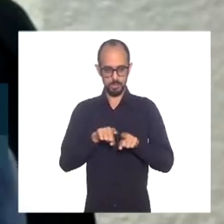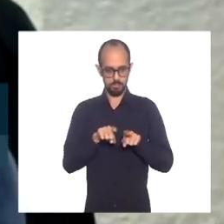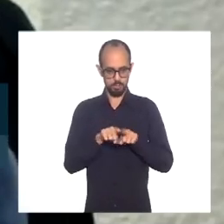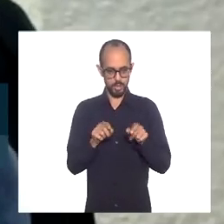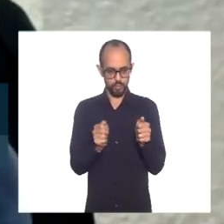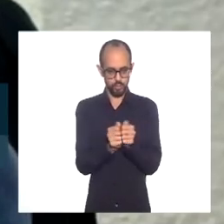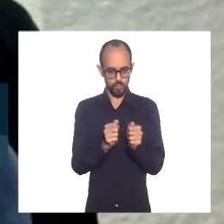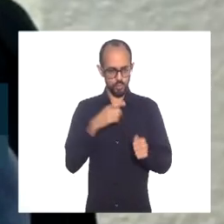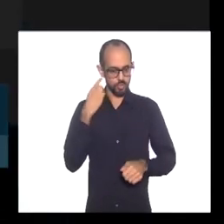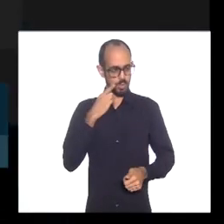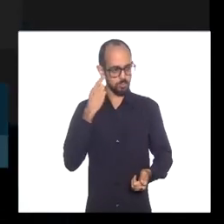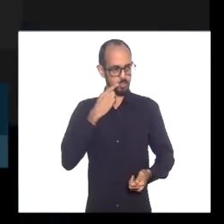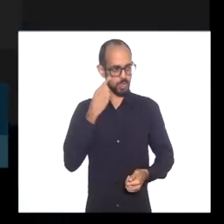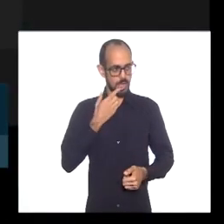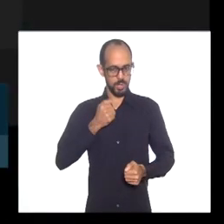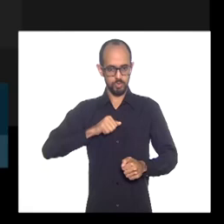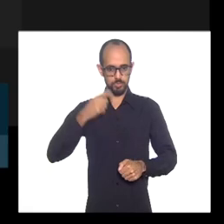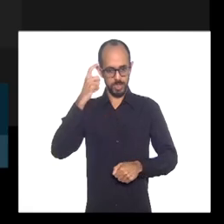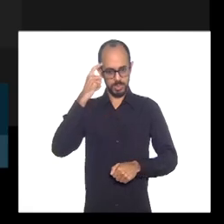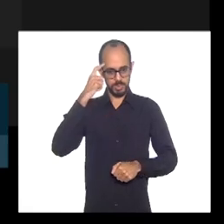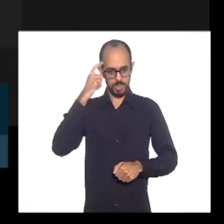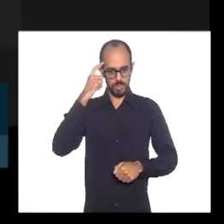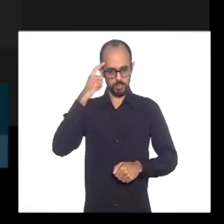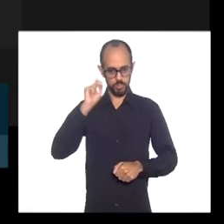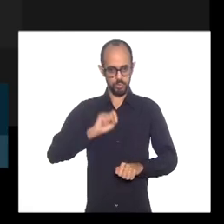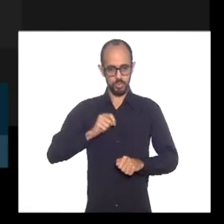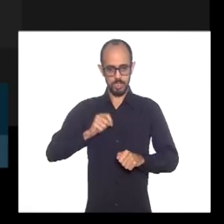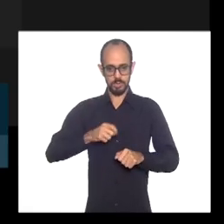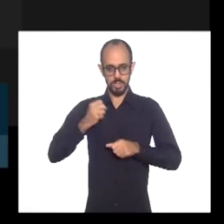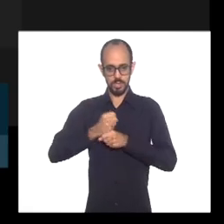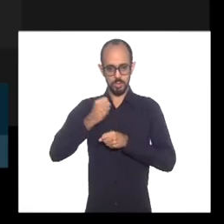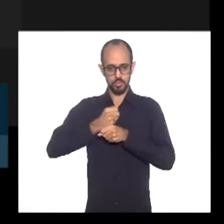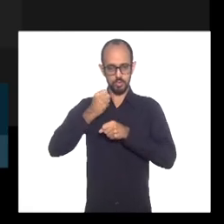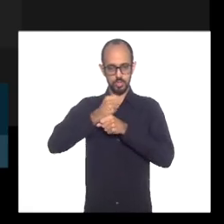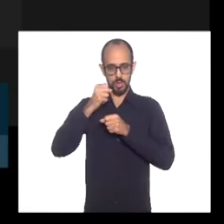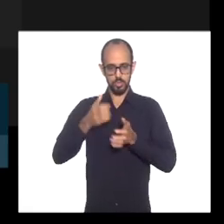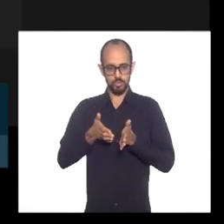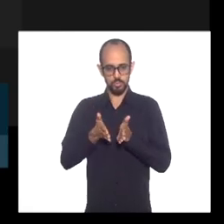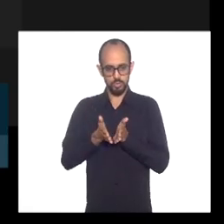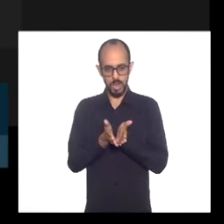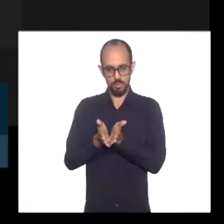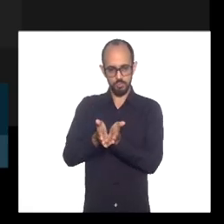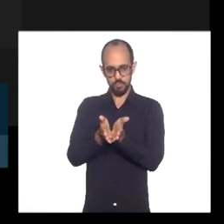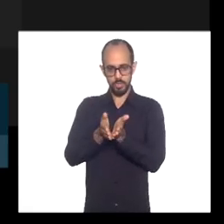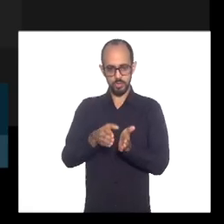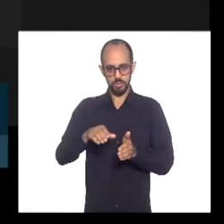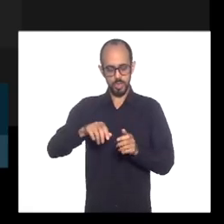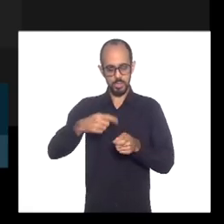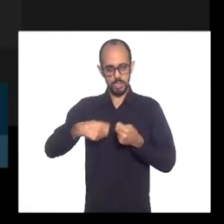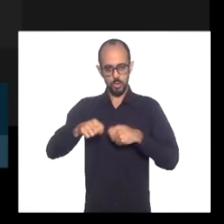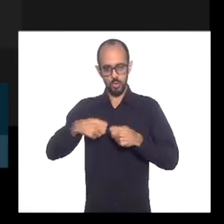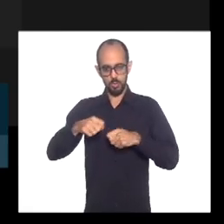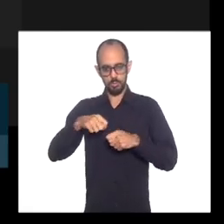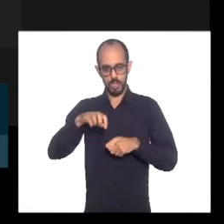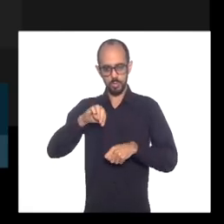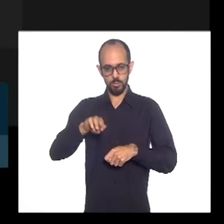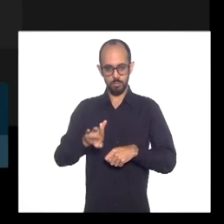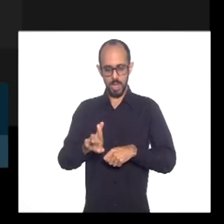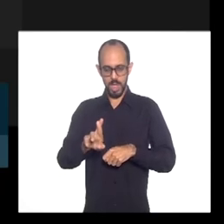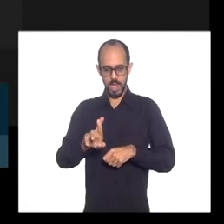também, pensando aí essa cadeia produtiva, a indústria naval, a economia do mar, e a gente trabalhar isso,